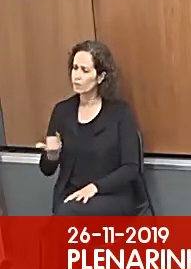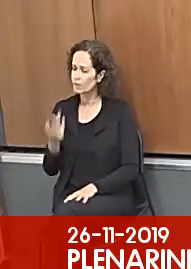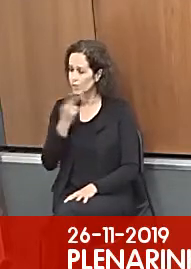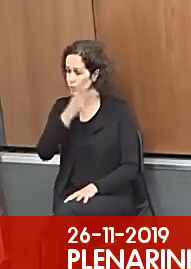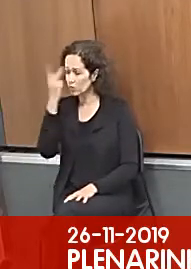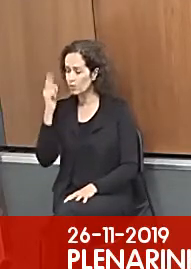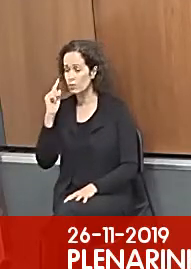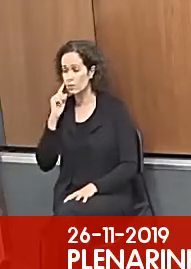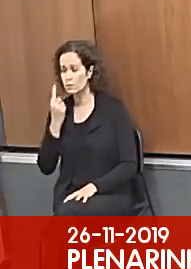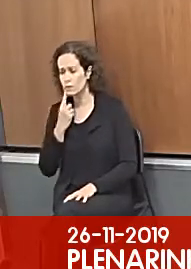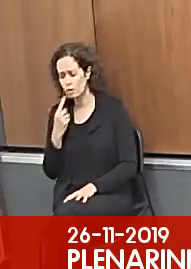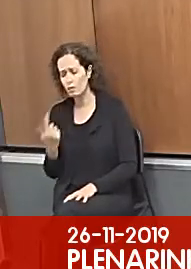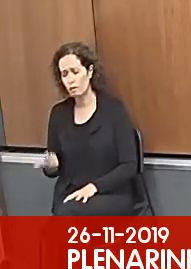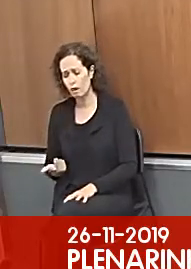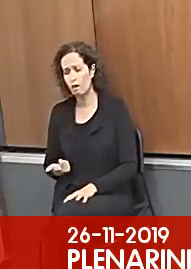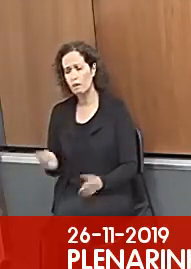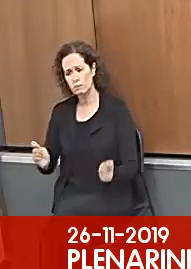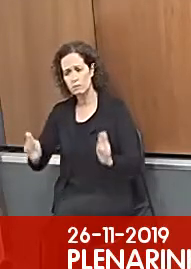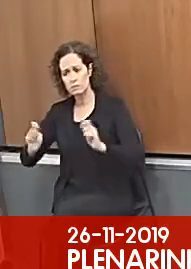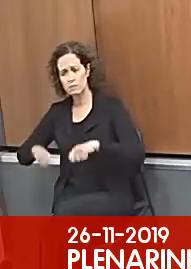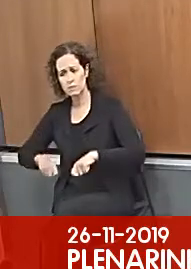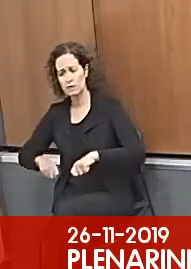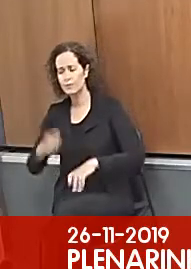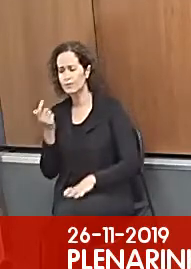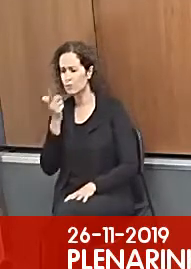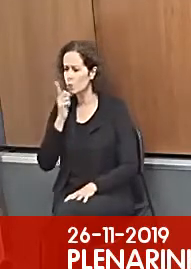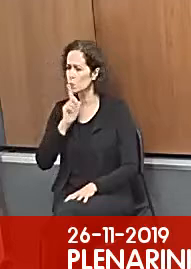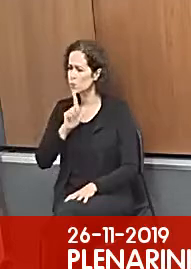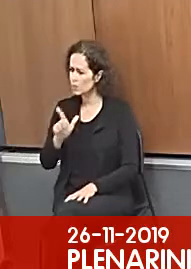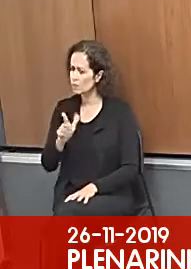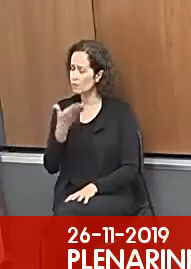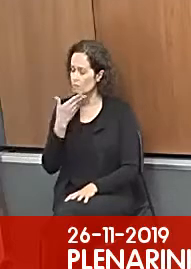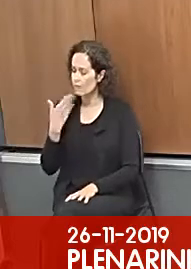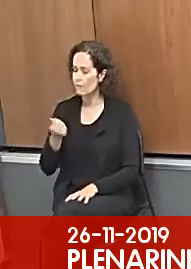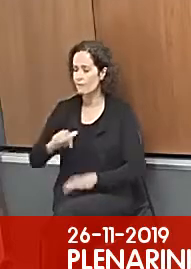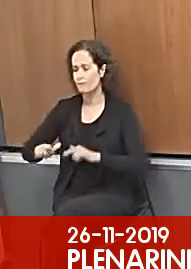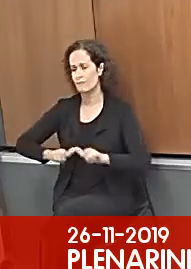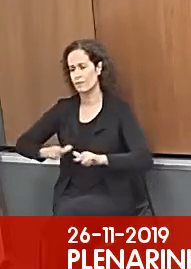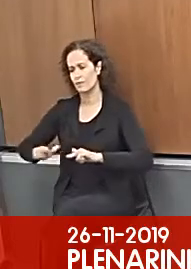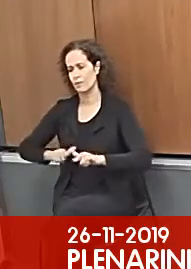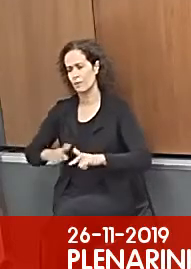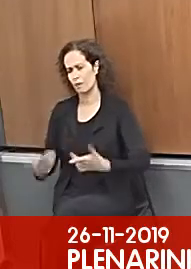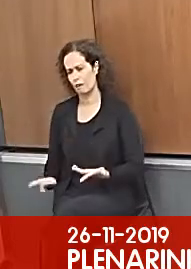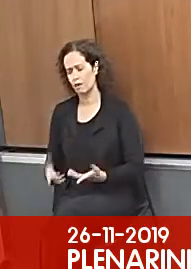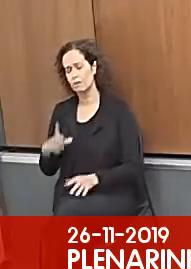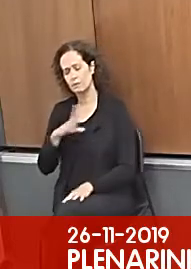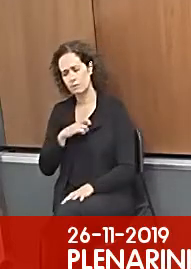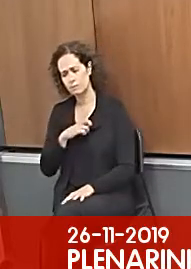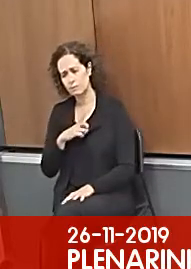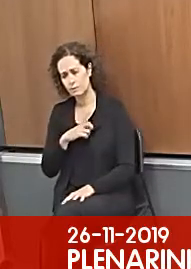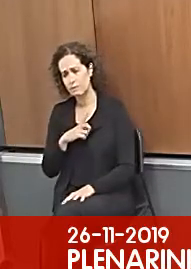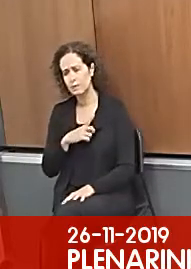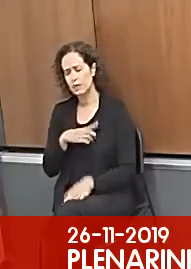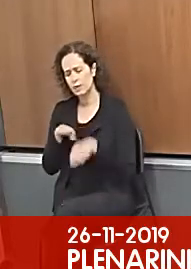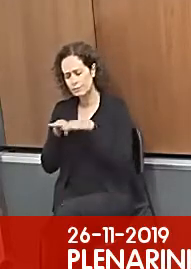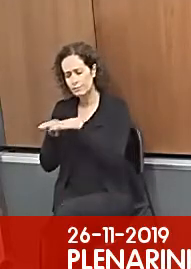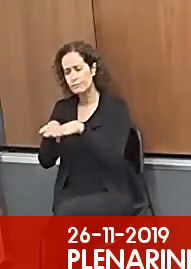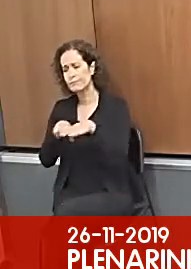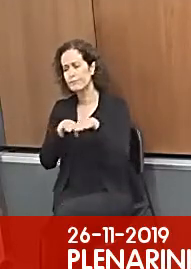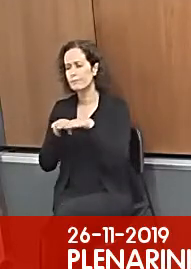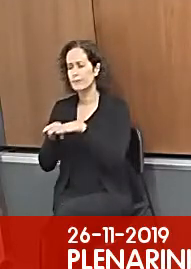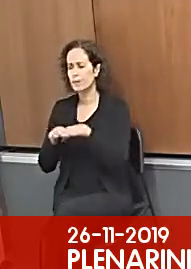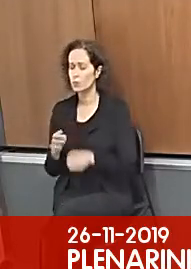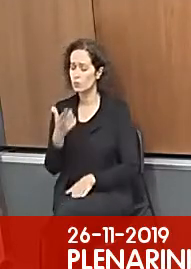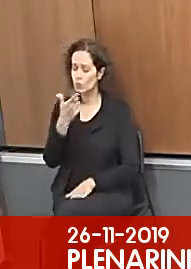com surdez qualificada obtenha uma condição melhor de emprego, que ela tenha uma equiparação com aquele